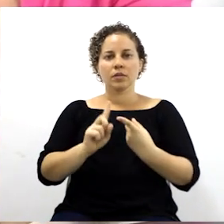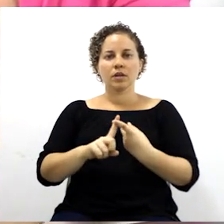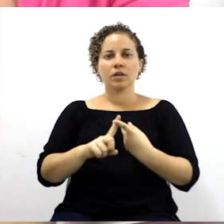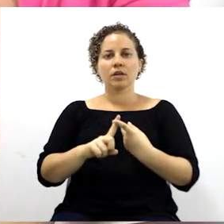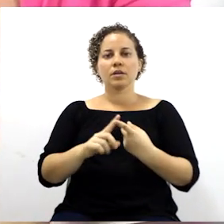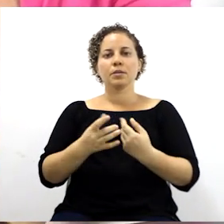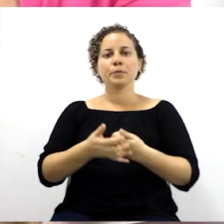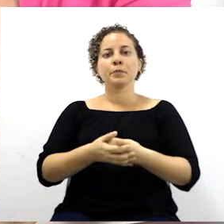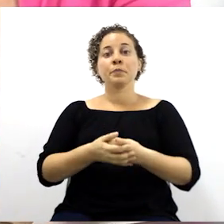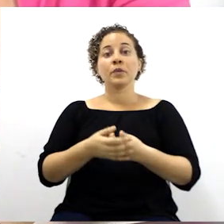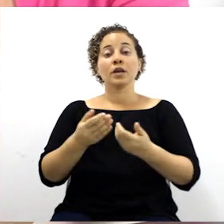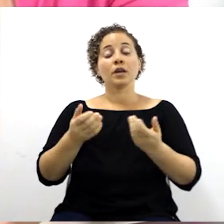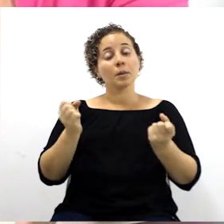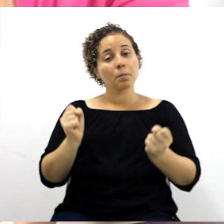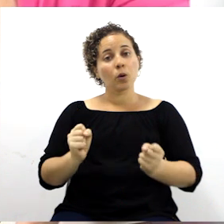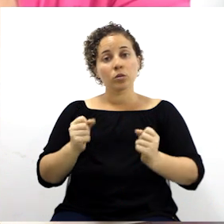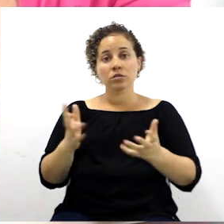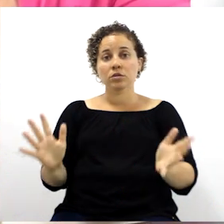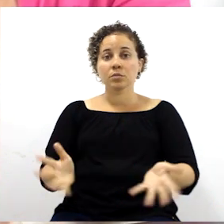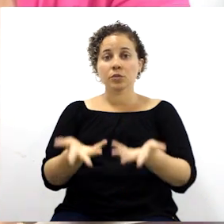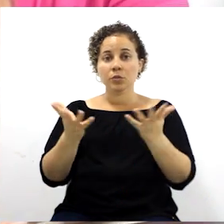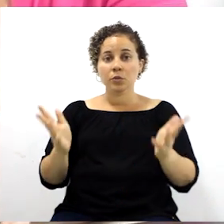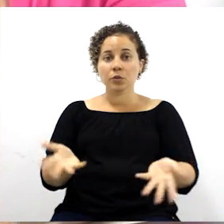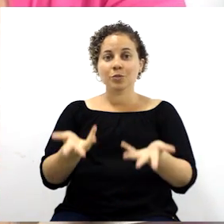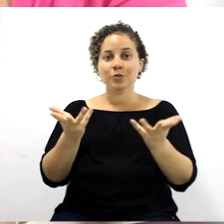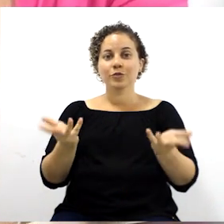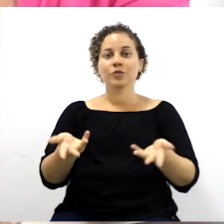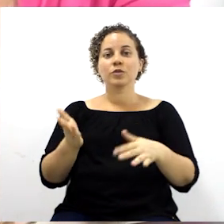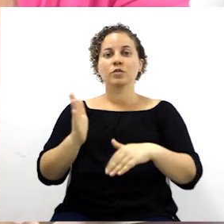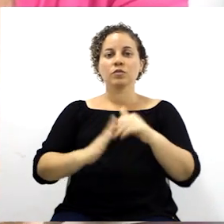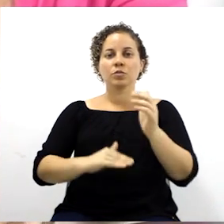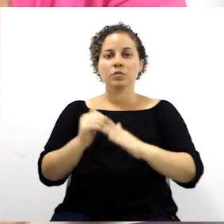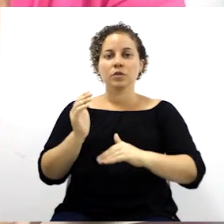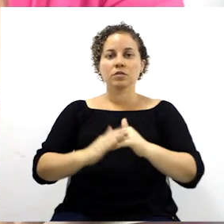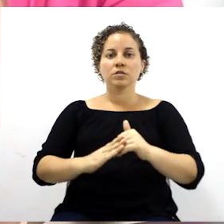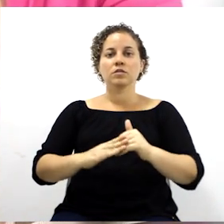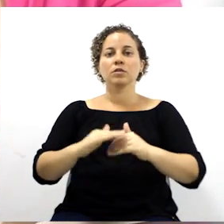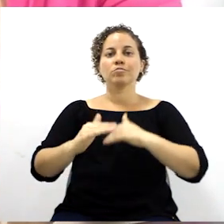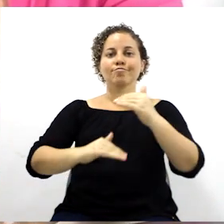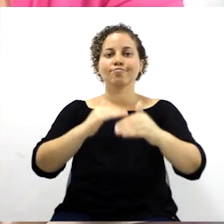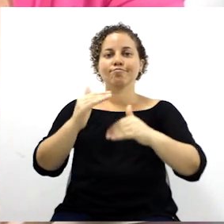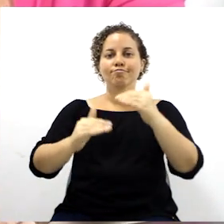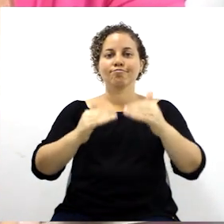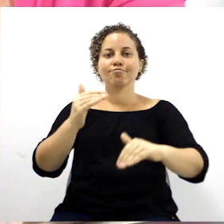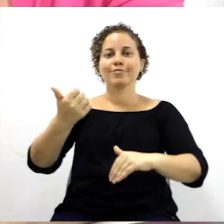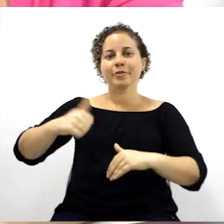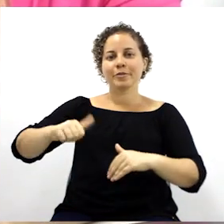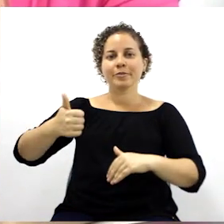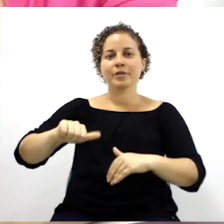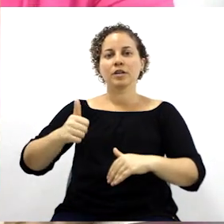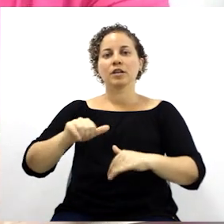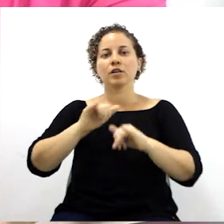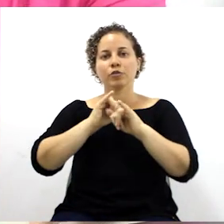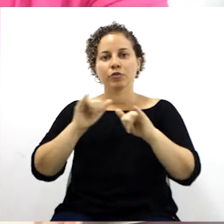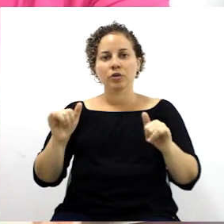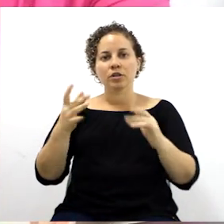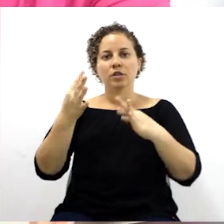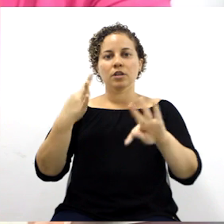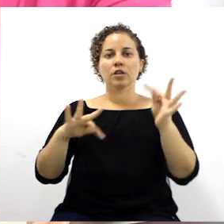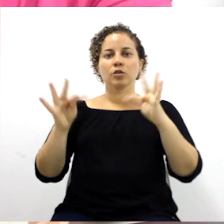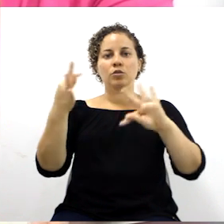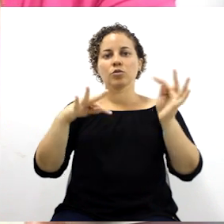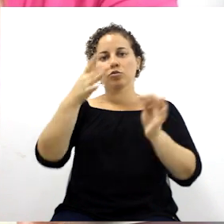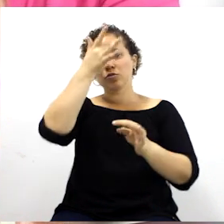que possa ser promovido, né, um espaço de formação para o desenvolvimento de competências e habilidades informacionais e tecnológicas